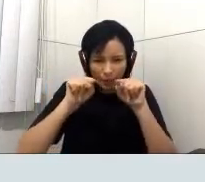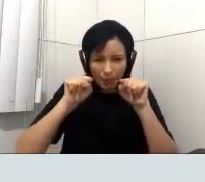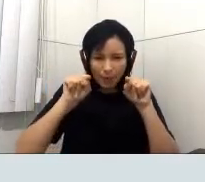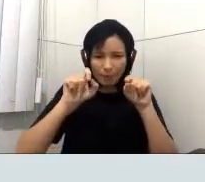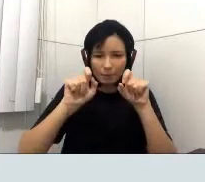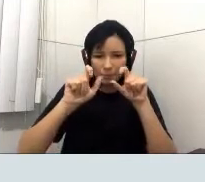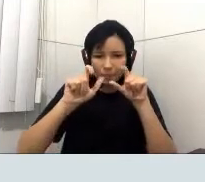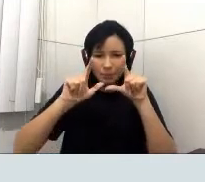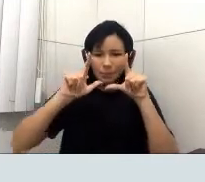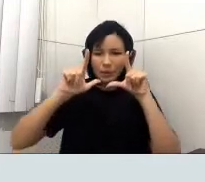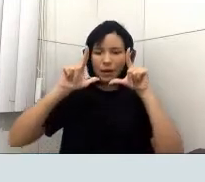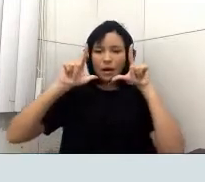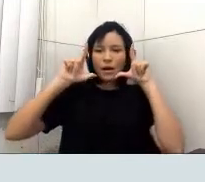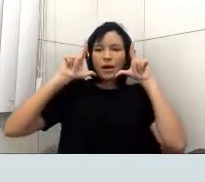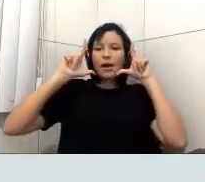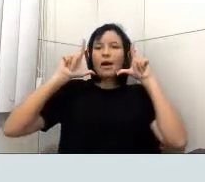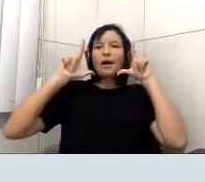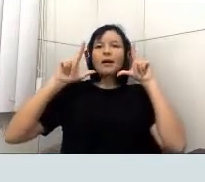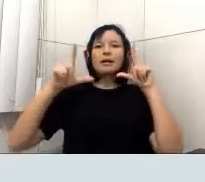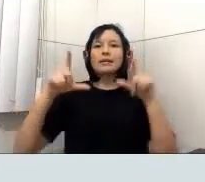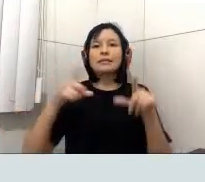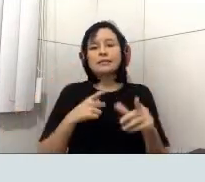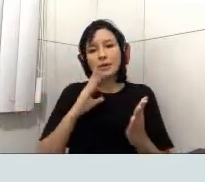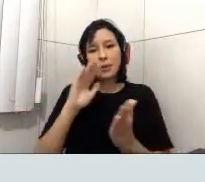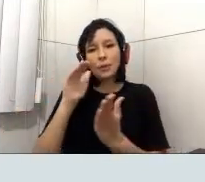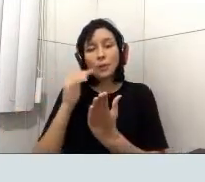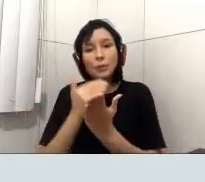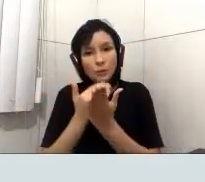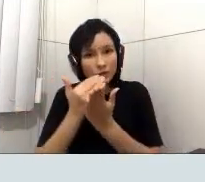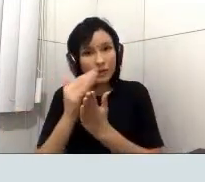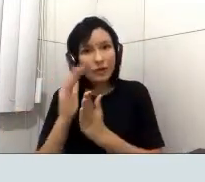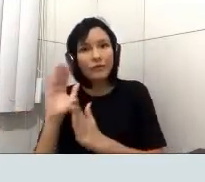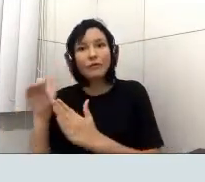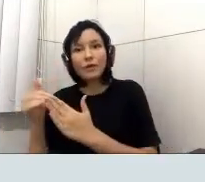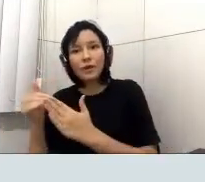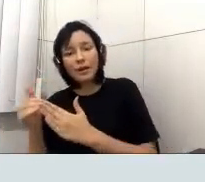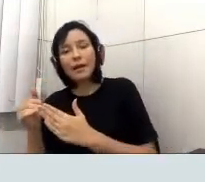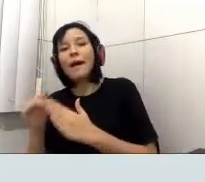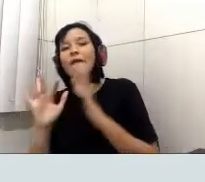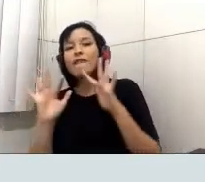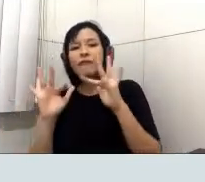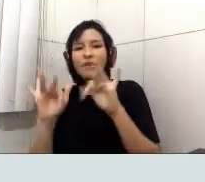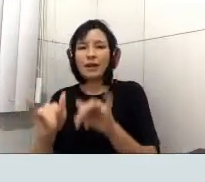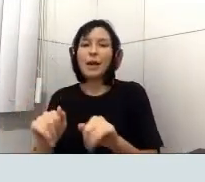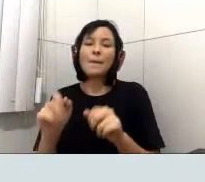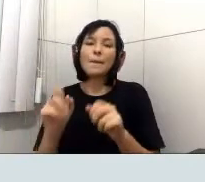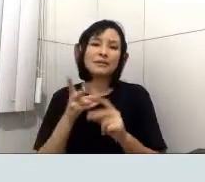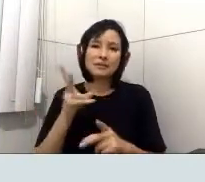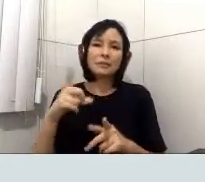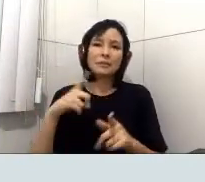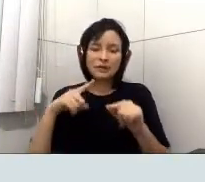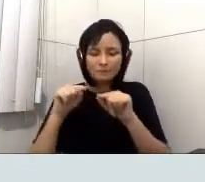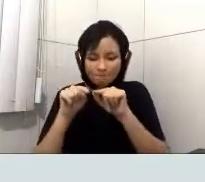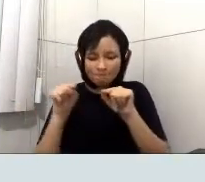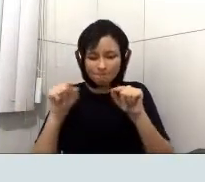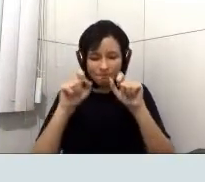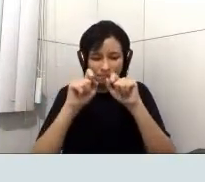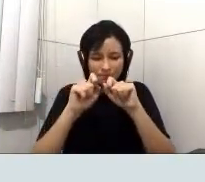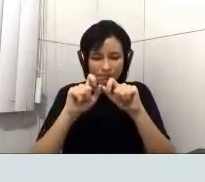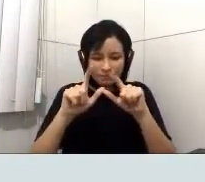um comecinho e um final, mas ela sempre vai ser infinita. Essa